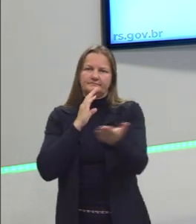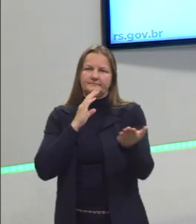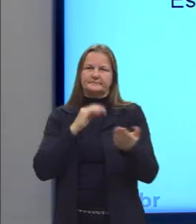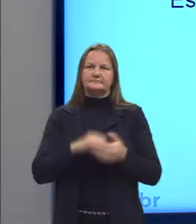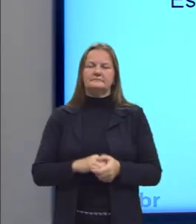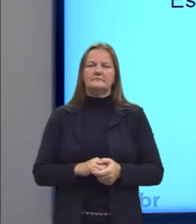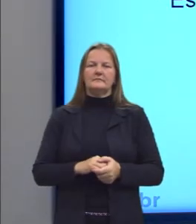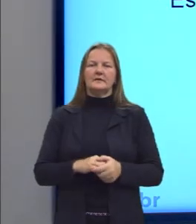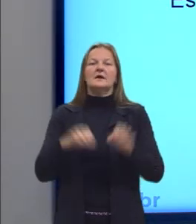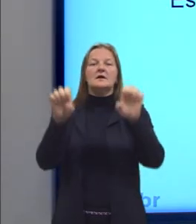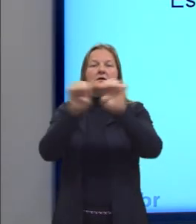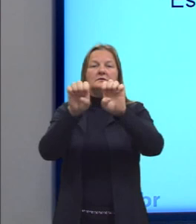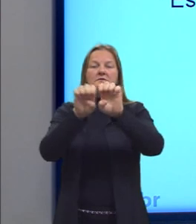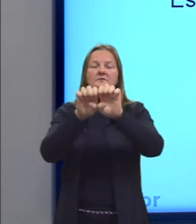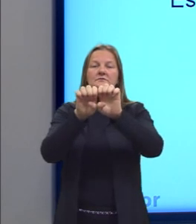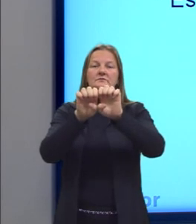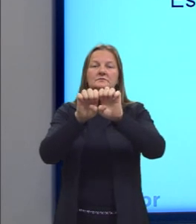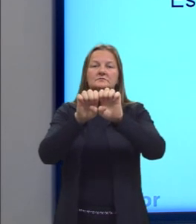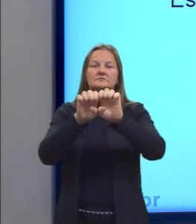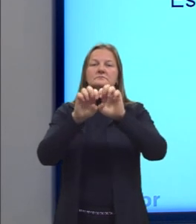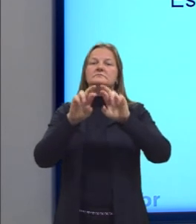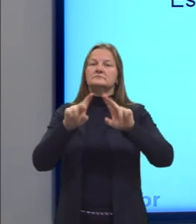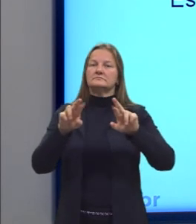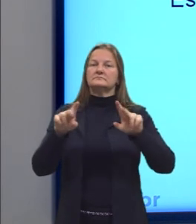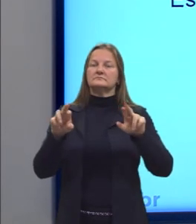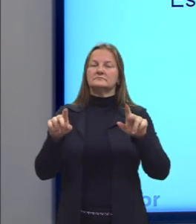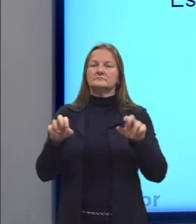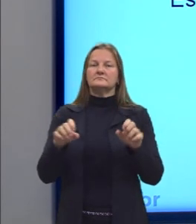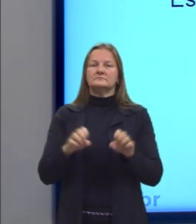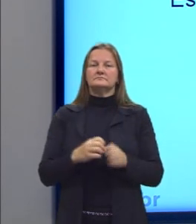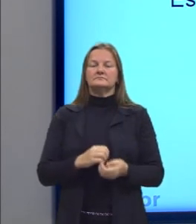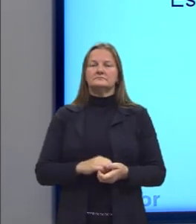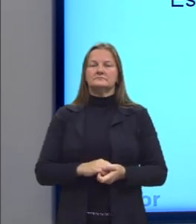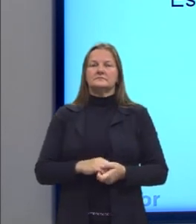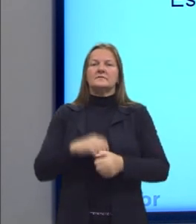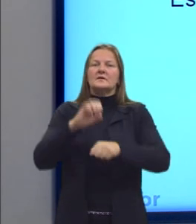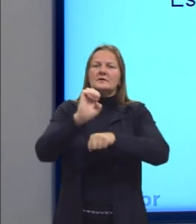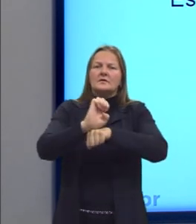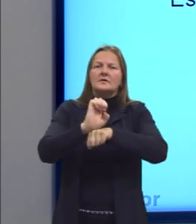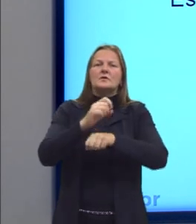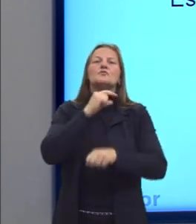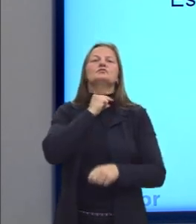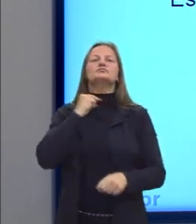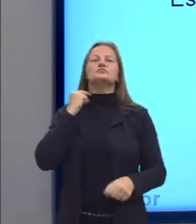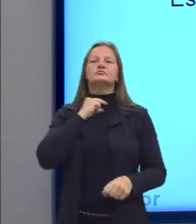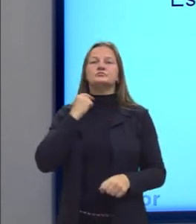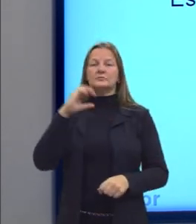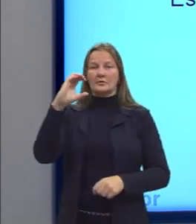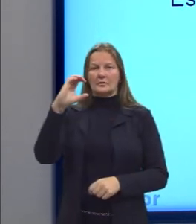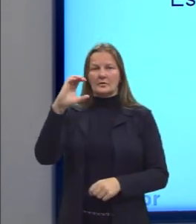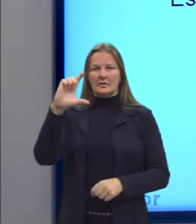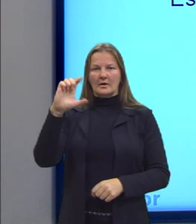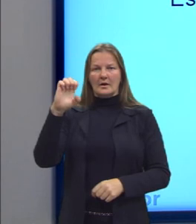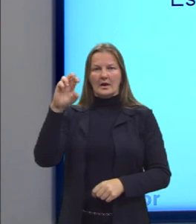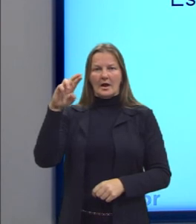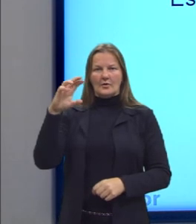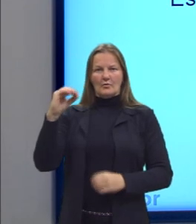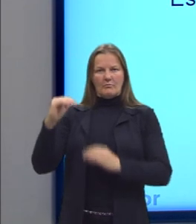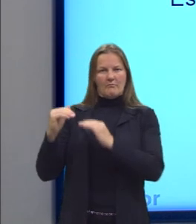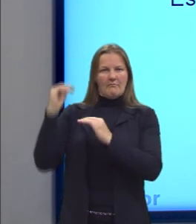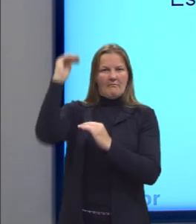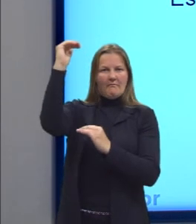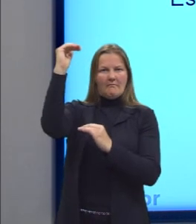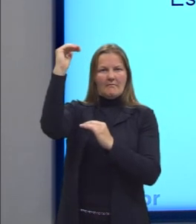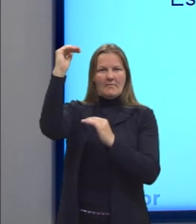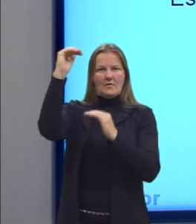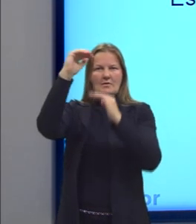e a estrutura estrutura é uma estrutura estamental estava o clero a na pirâmide depois vem a